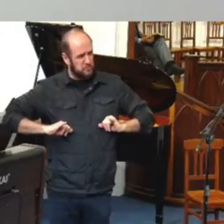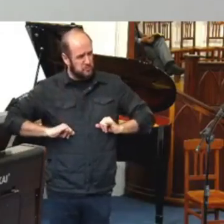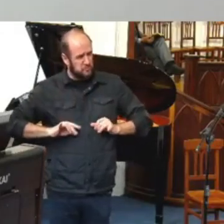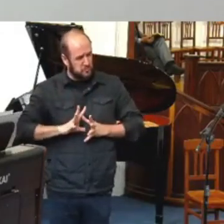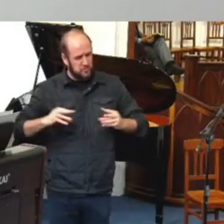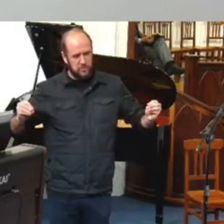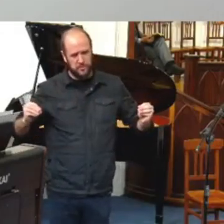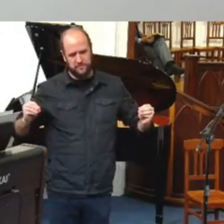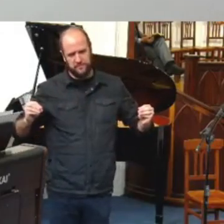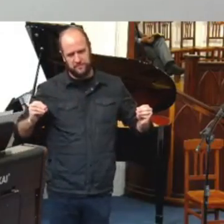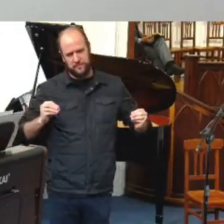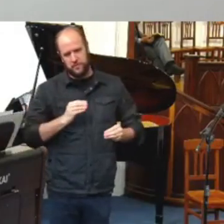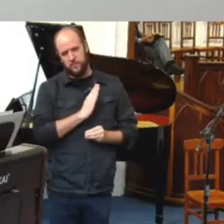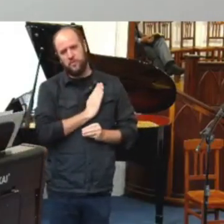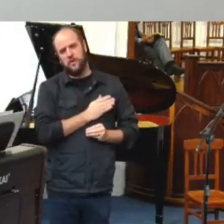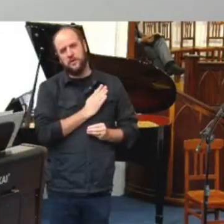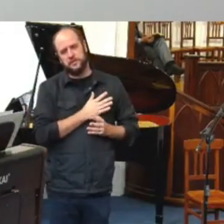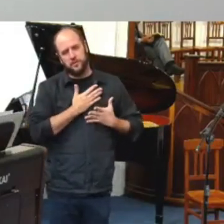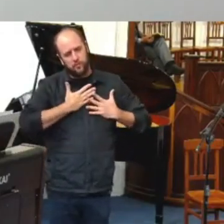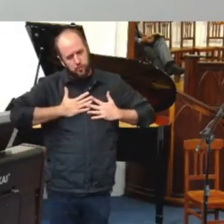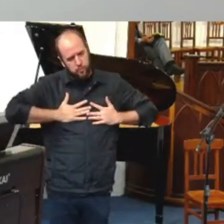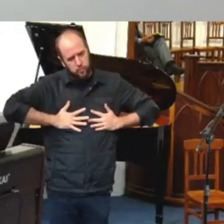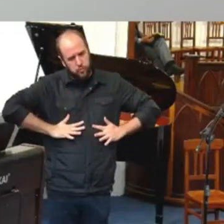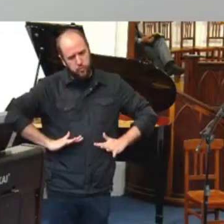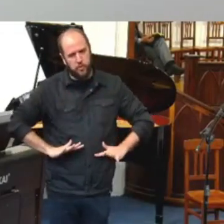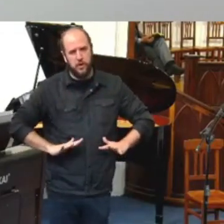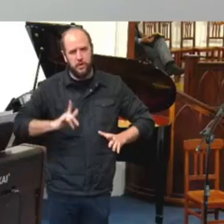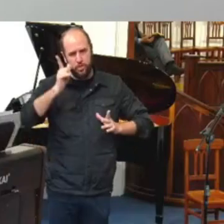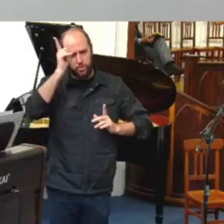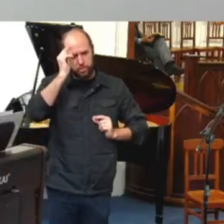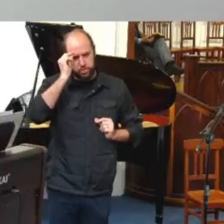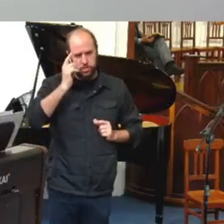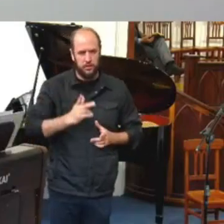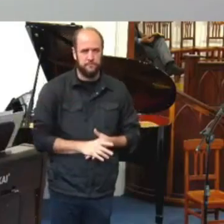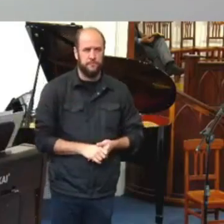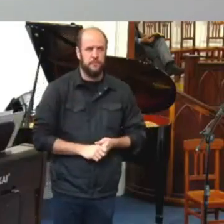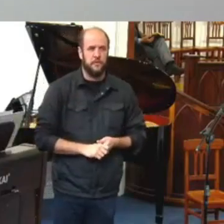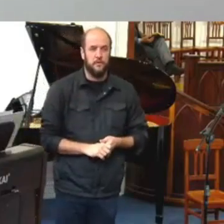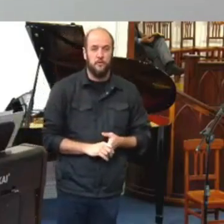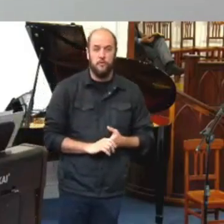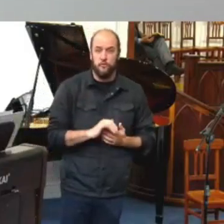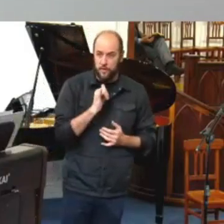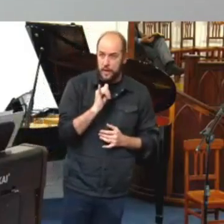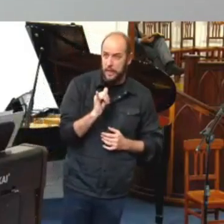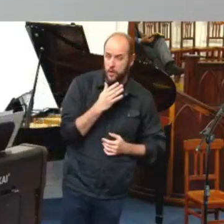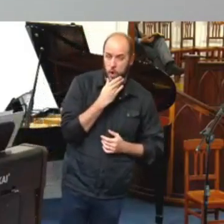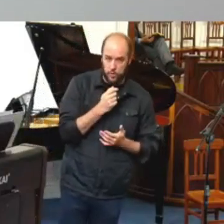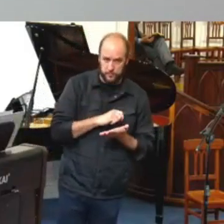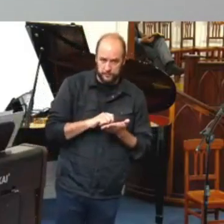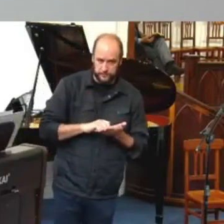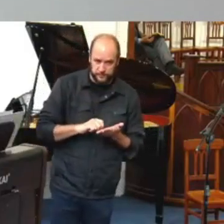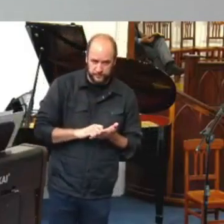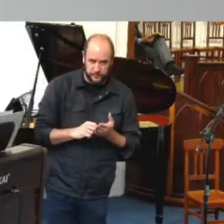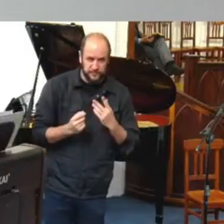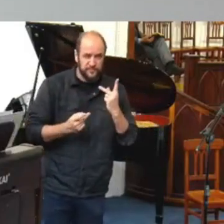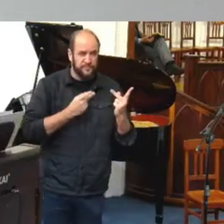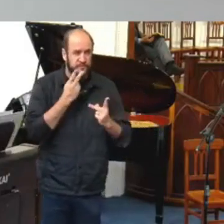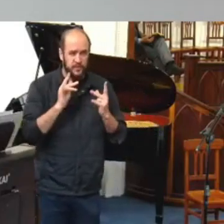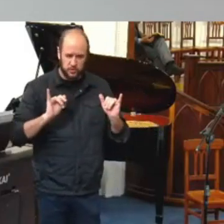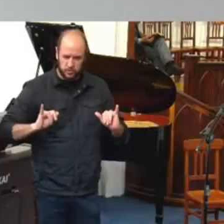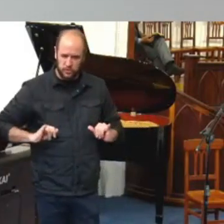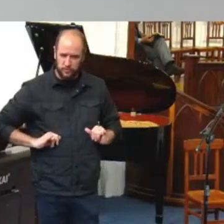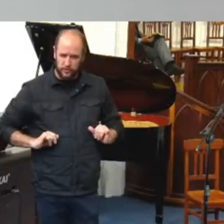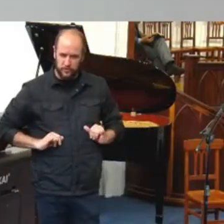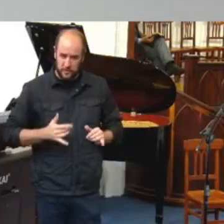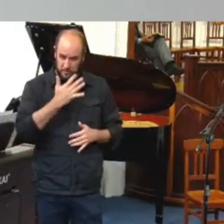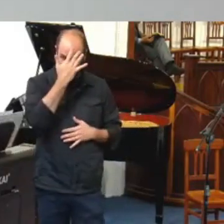nosso coração. Ele vai afirmar que o sofrimento é um tapa na cara daqueles que